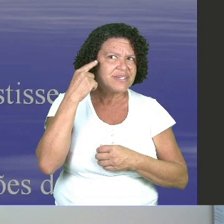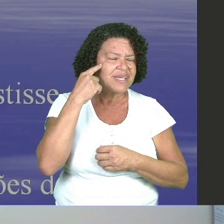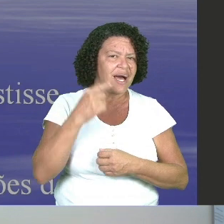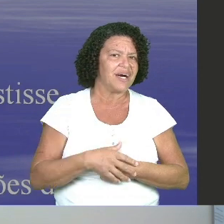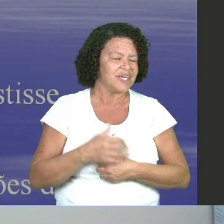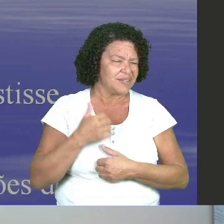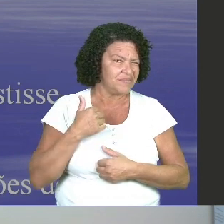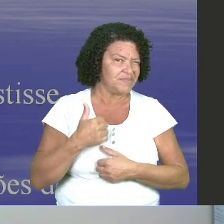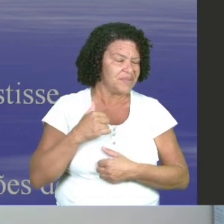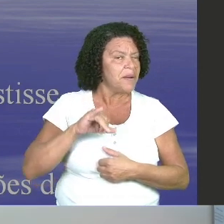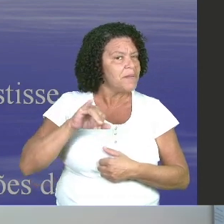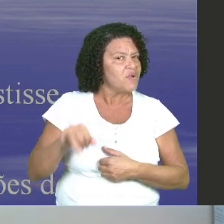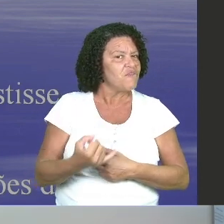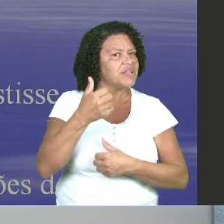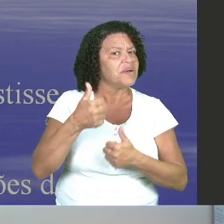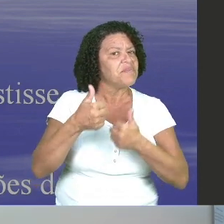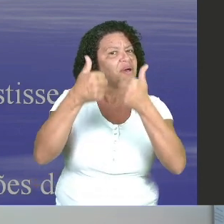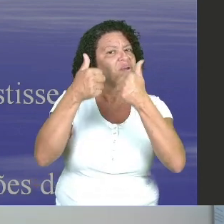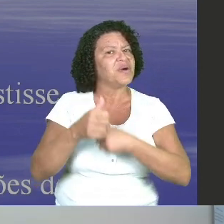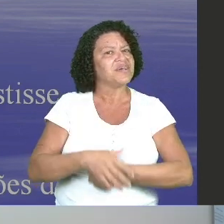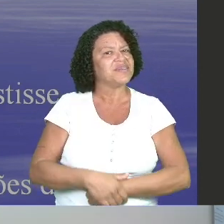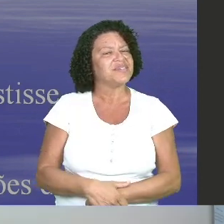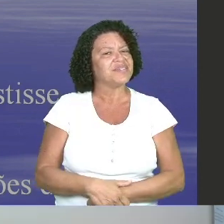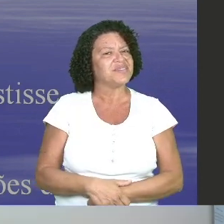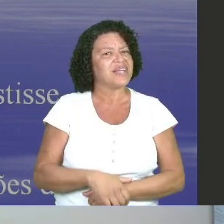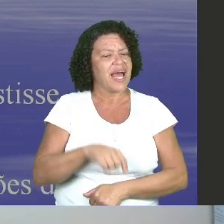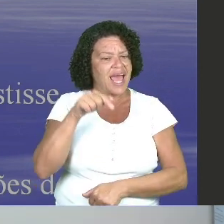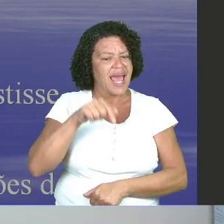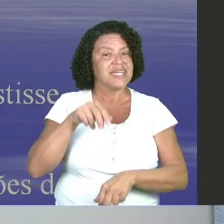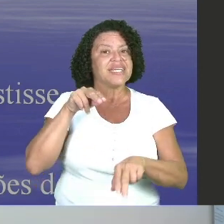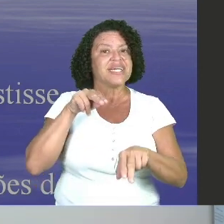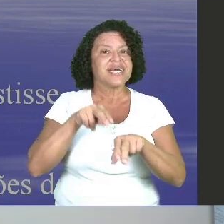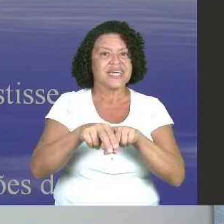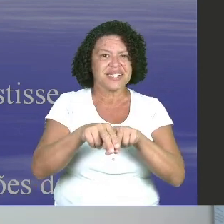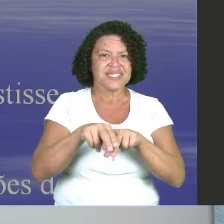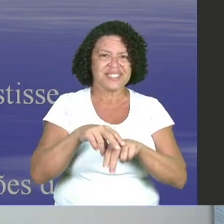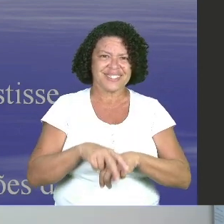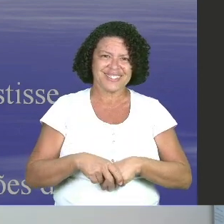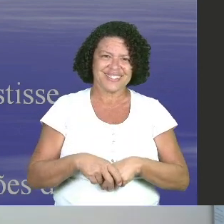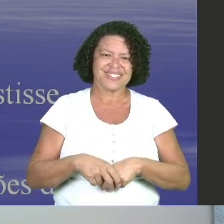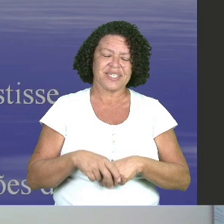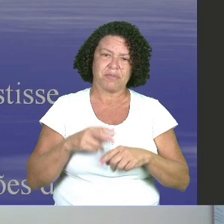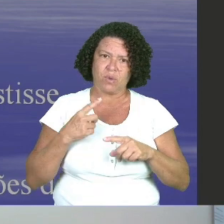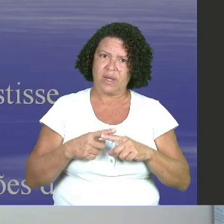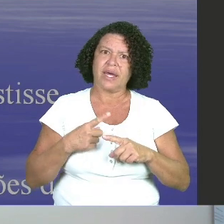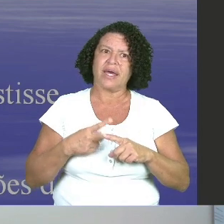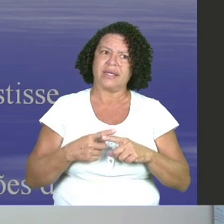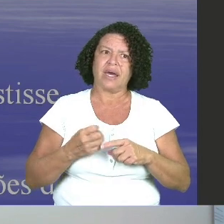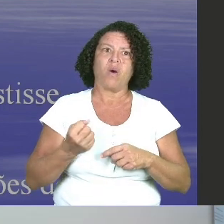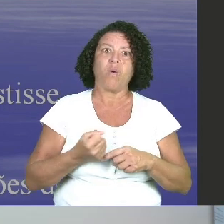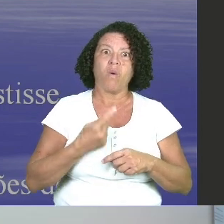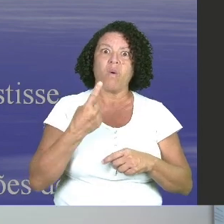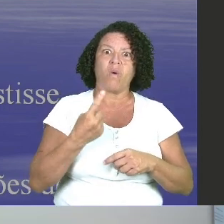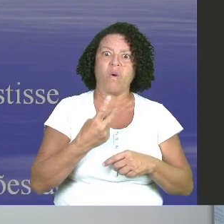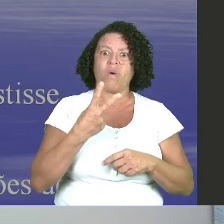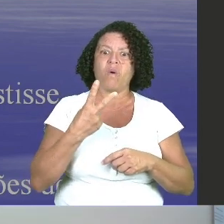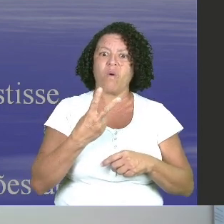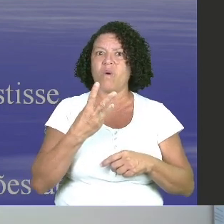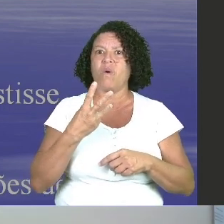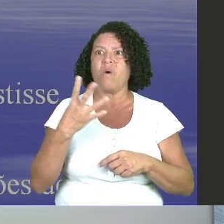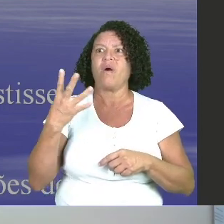e para aproveitar melhor esta encarnação. Porque quantas vezes irei